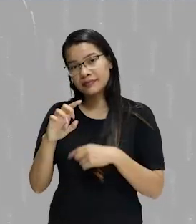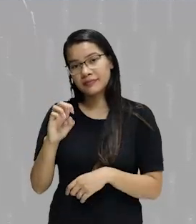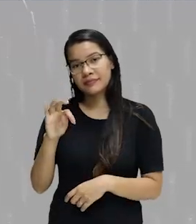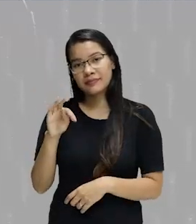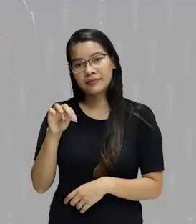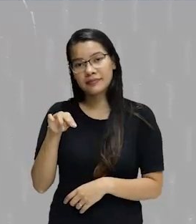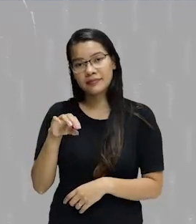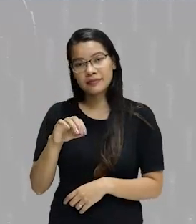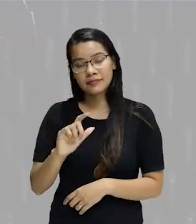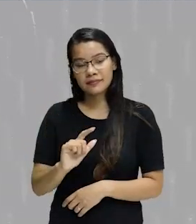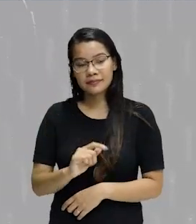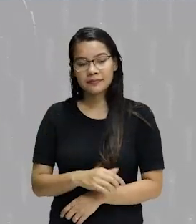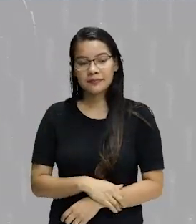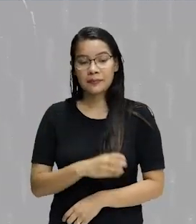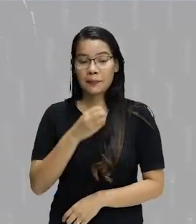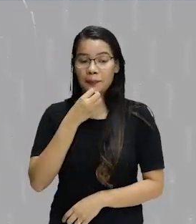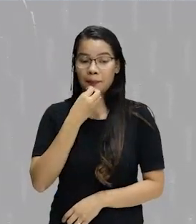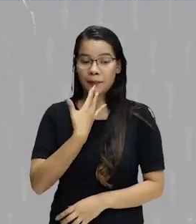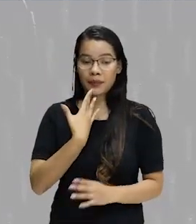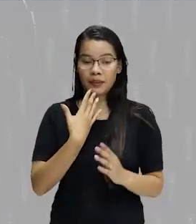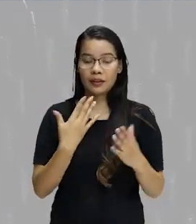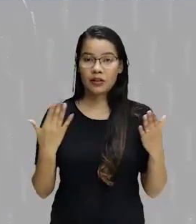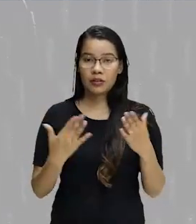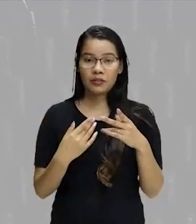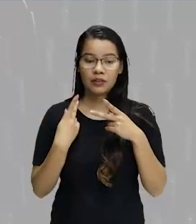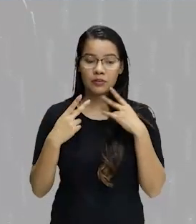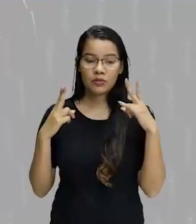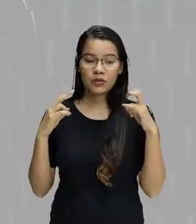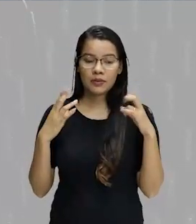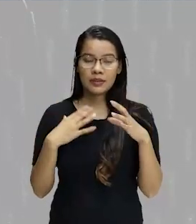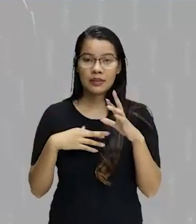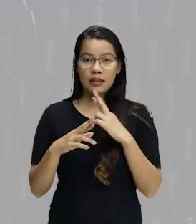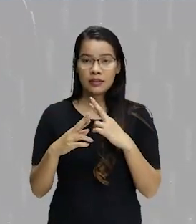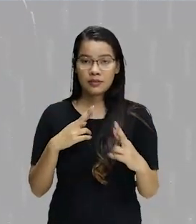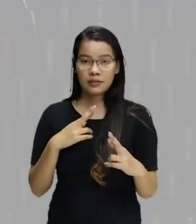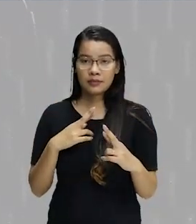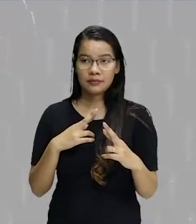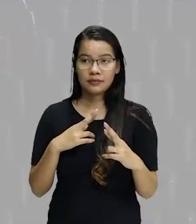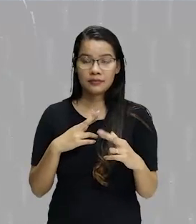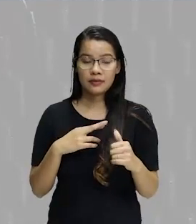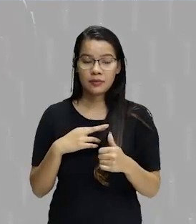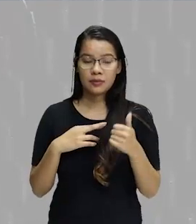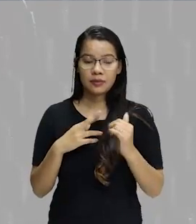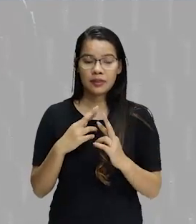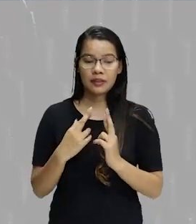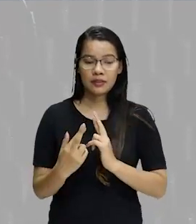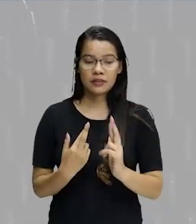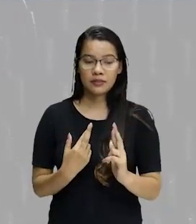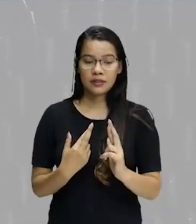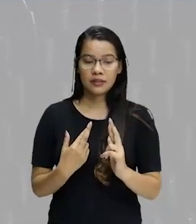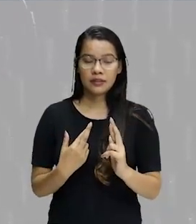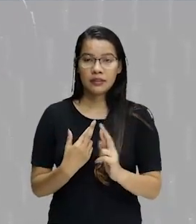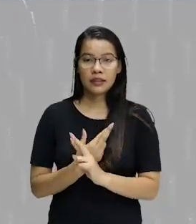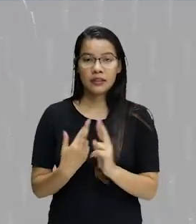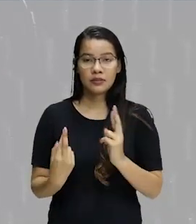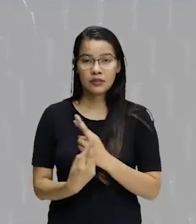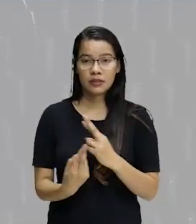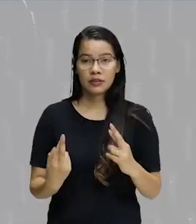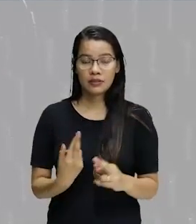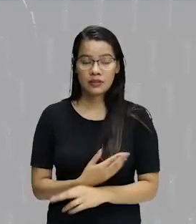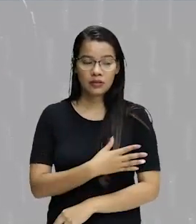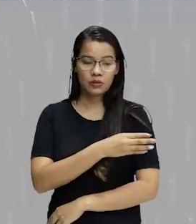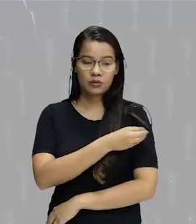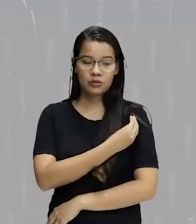etanol. Bom, vamos agora falar das suas reações. Primeira reação relacionada aos